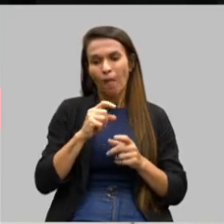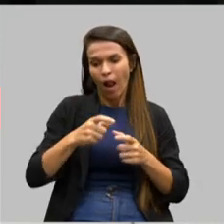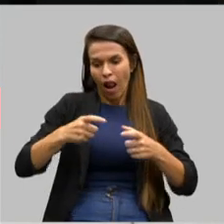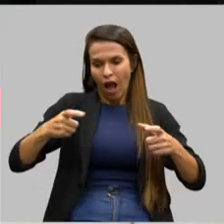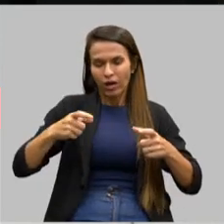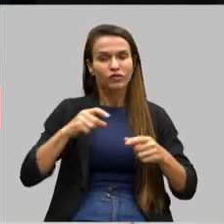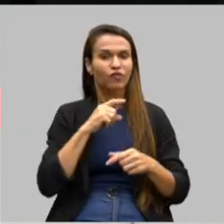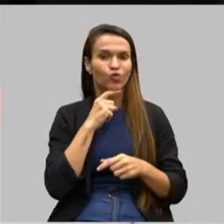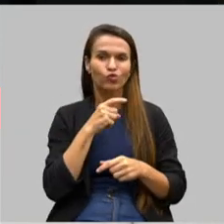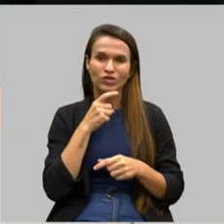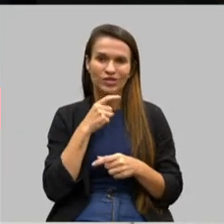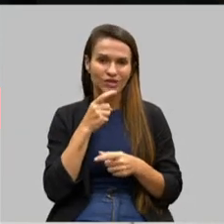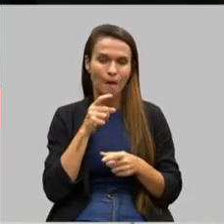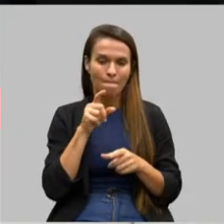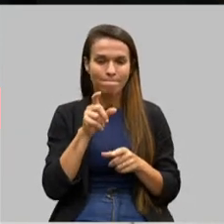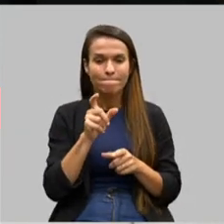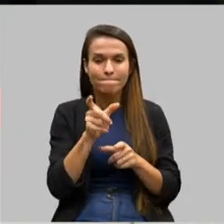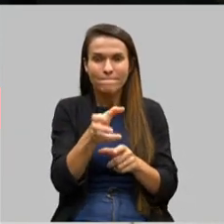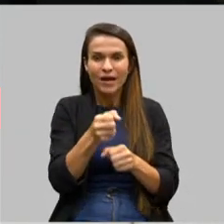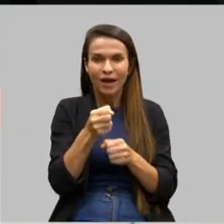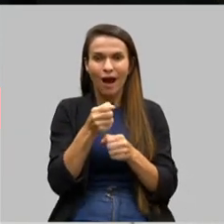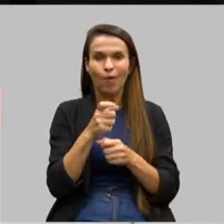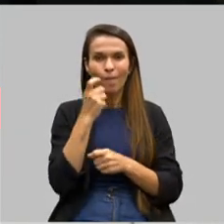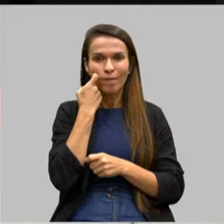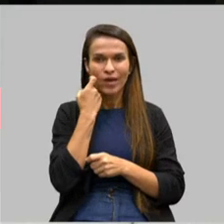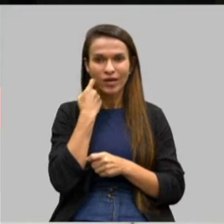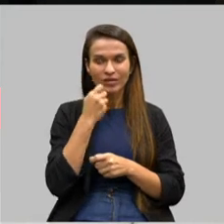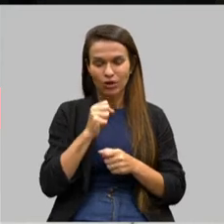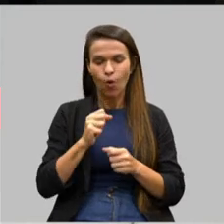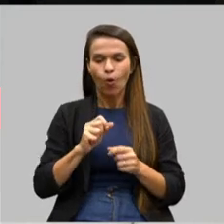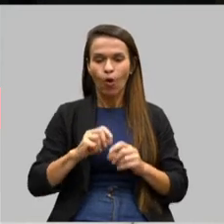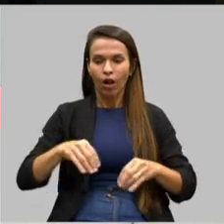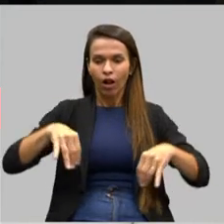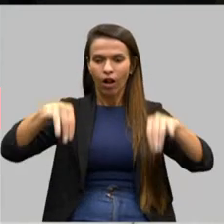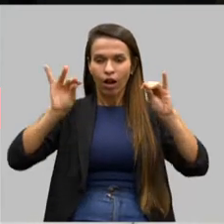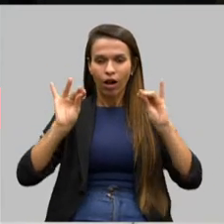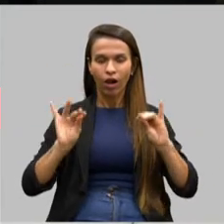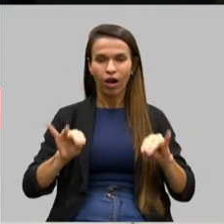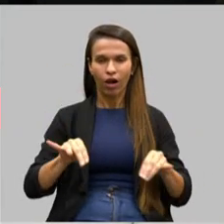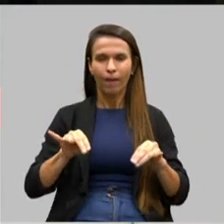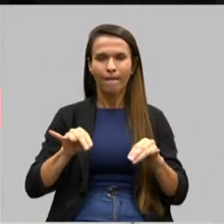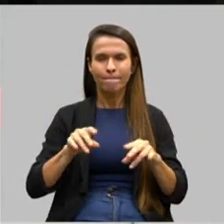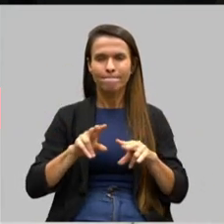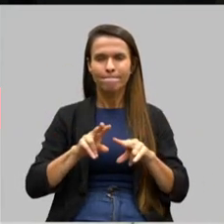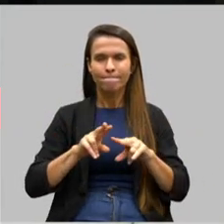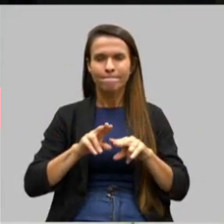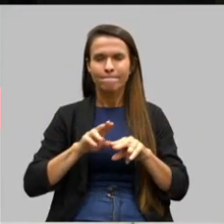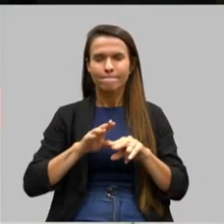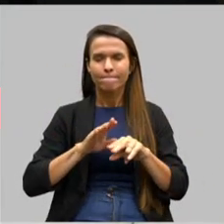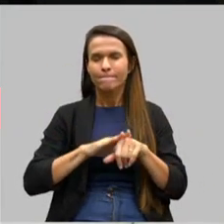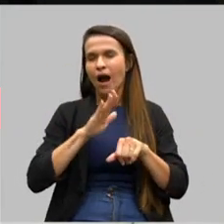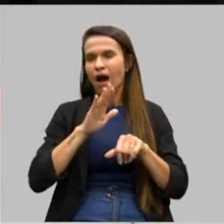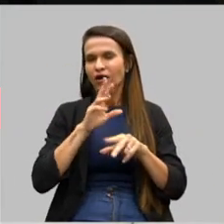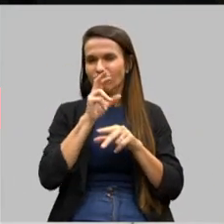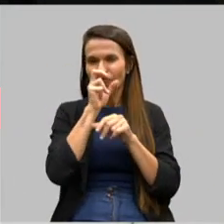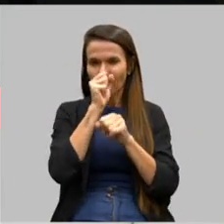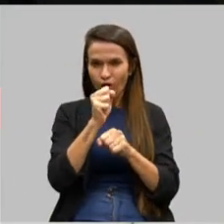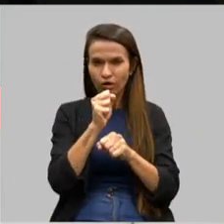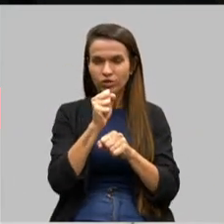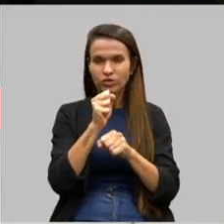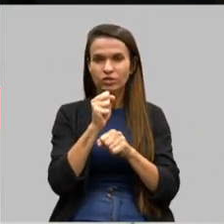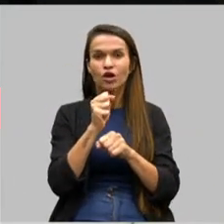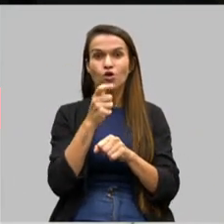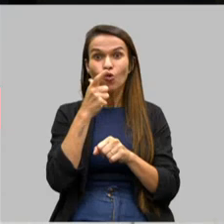Agora, se eu coloco uma rede mais refinada, uma rede mais potente, eu